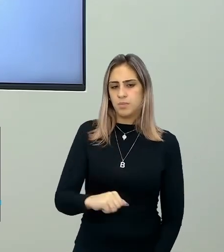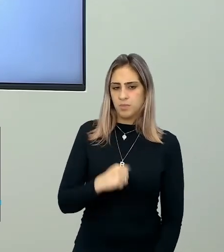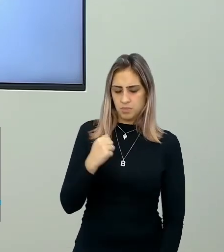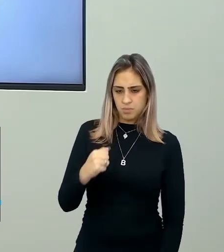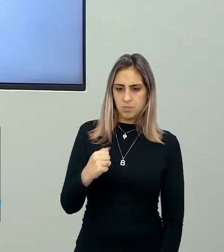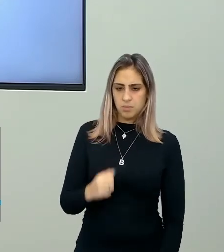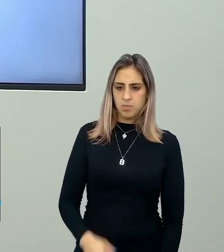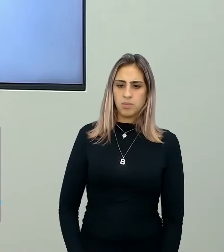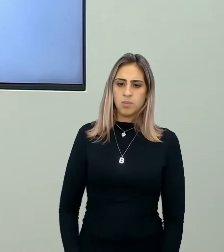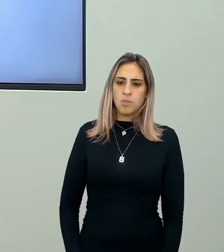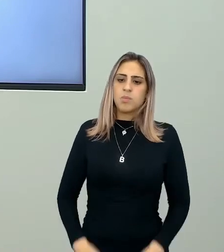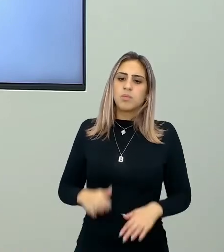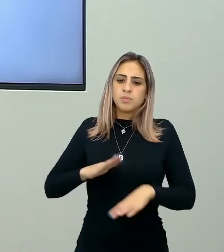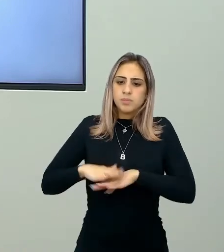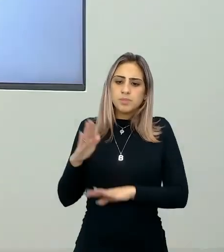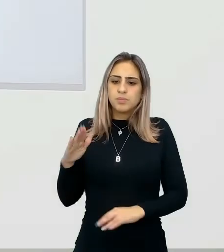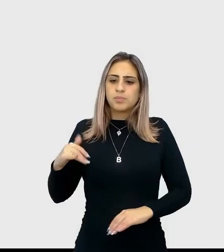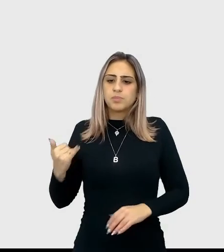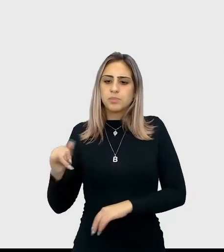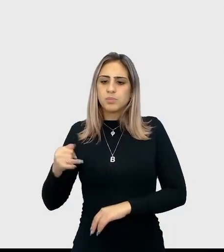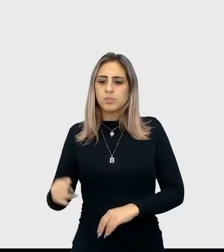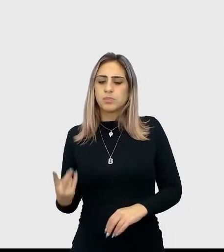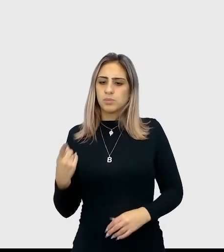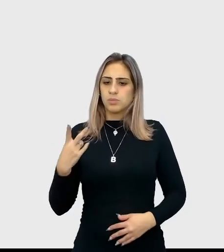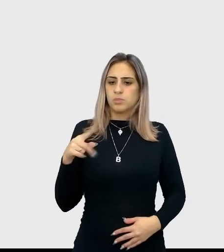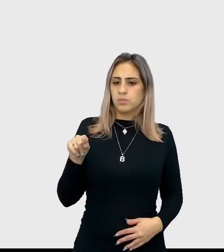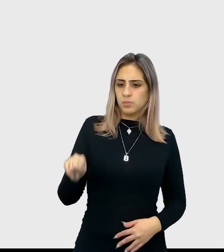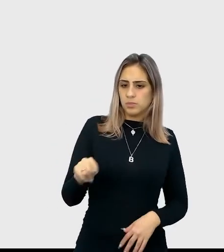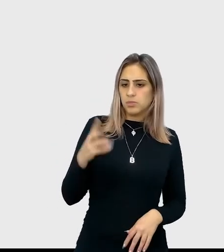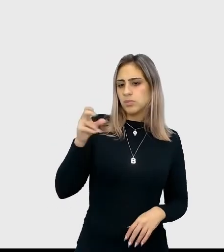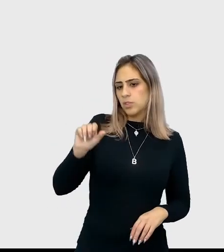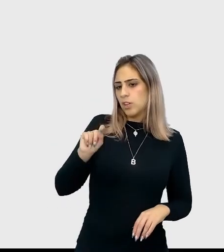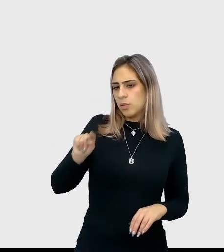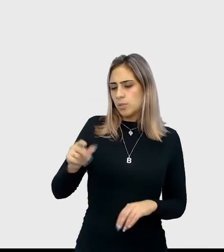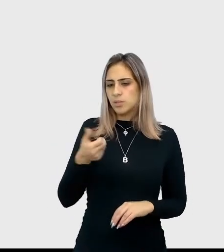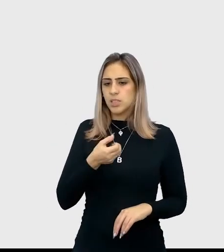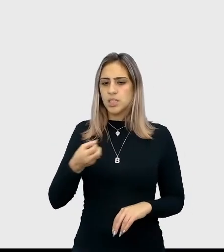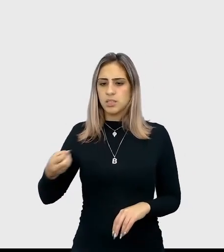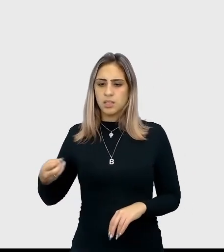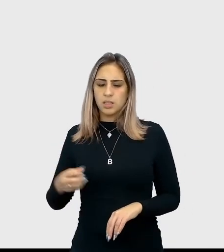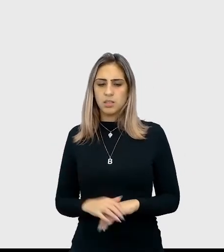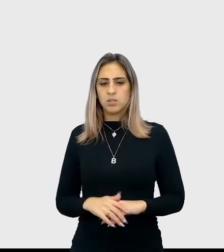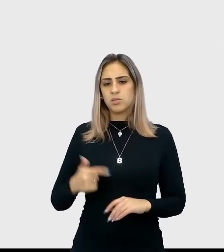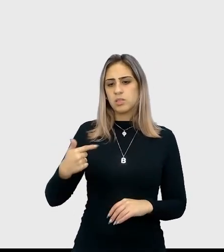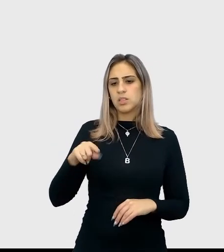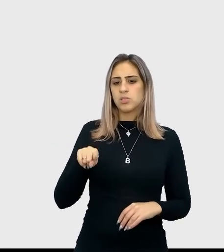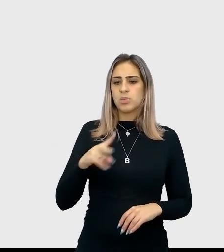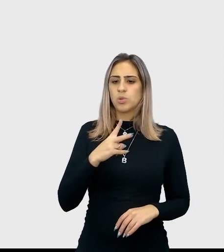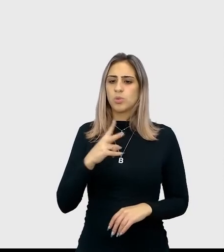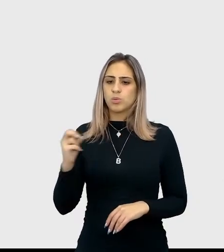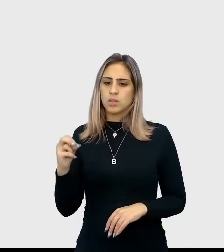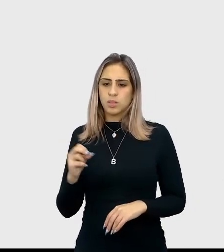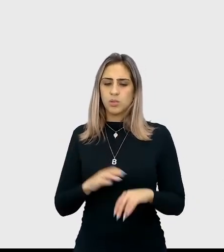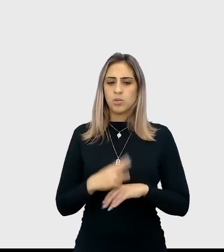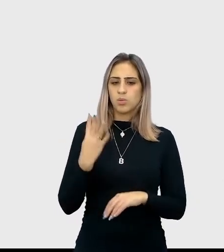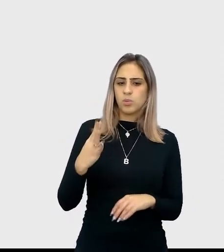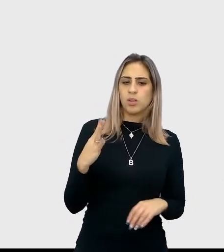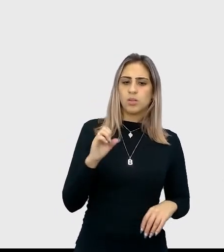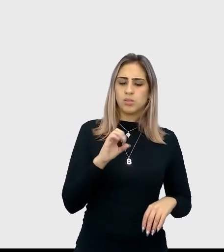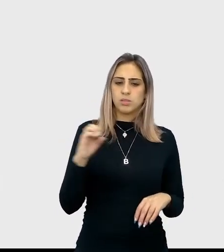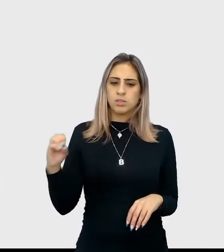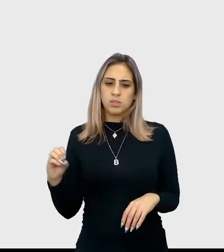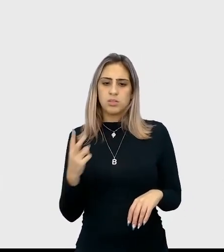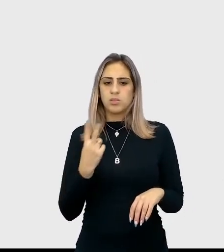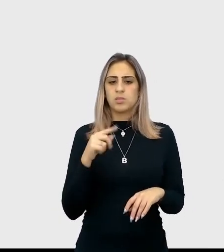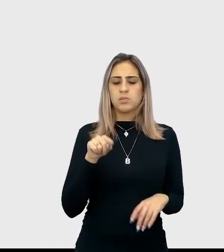Então, começa com juros de 12 mil, depois com juros de 9.600, 7.200, 4.800,